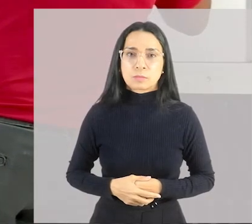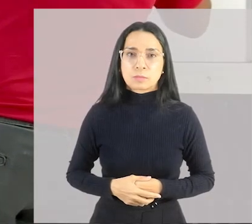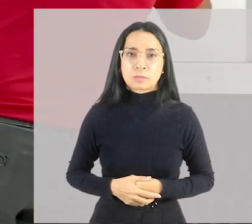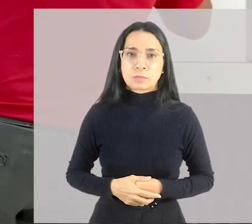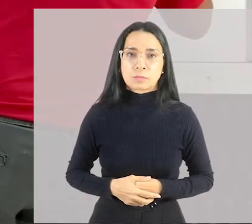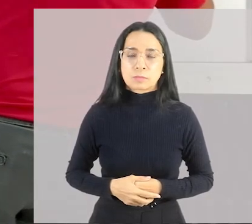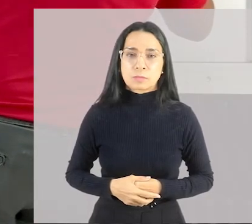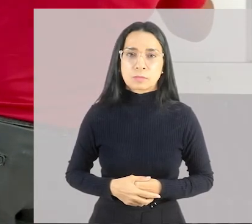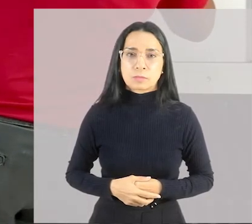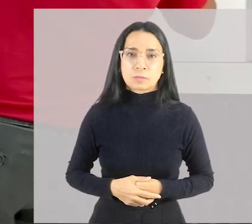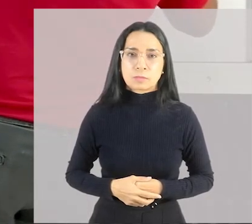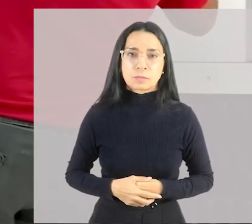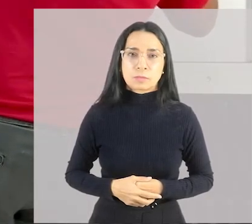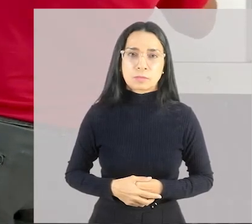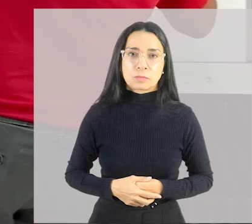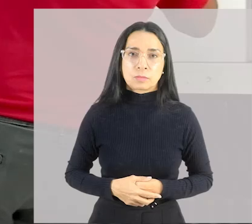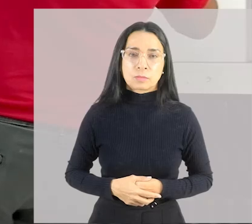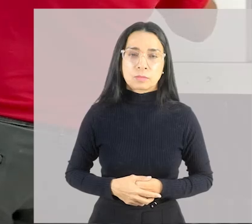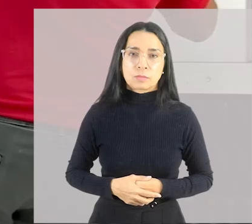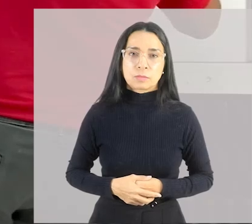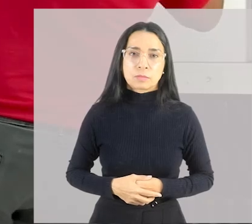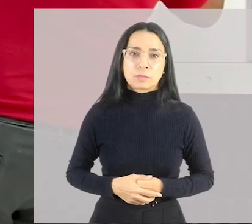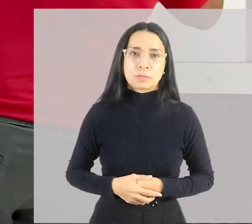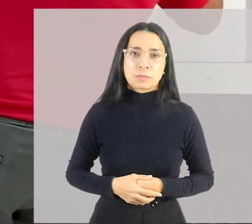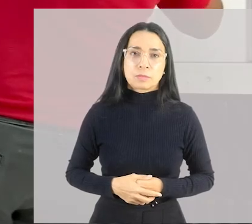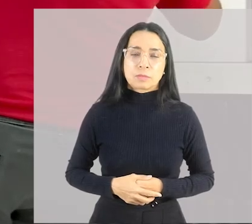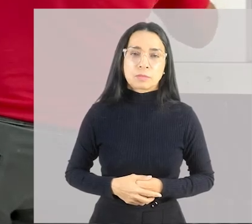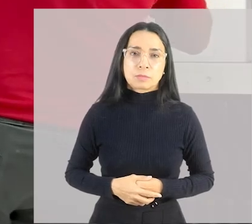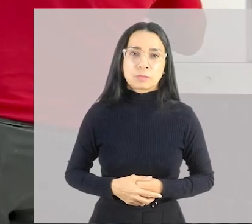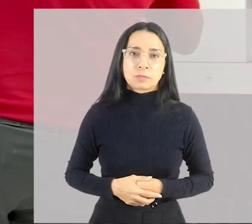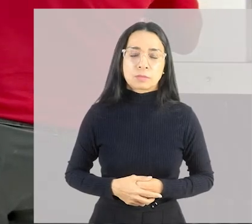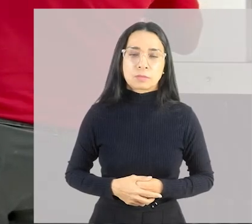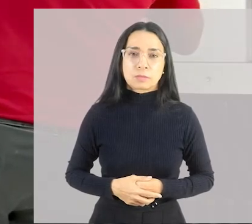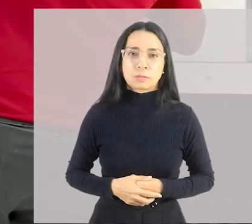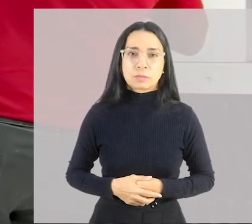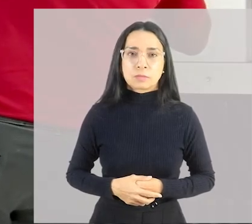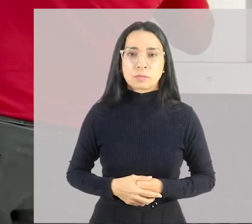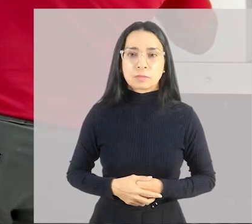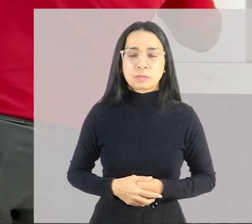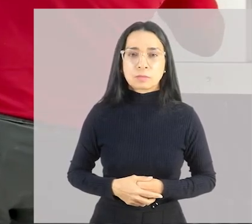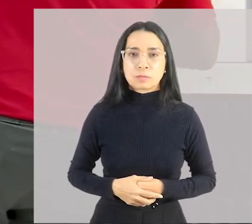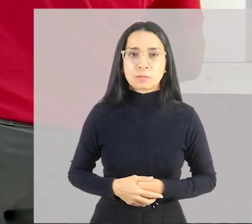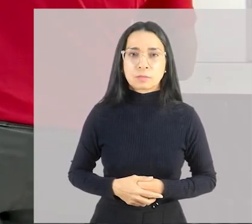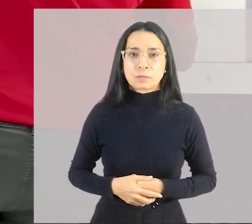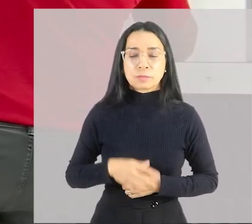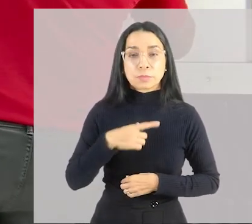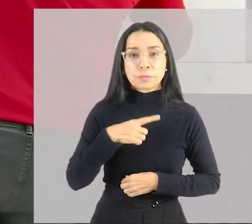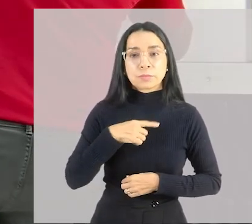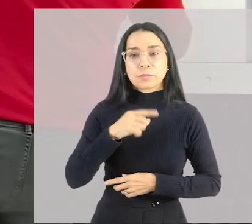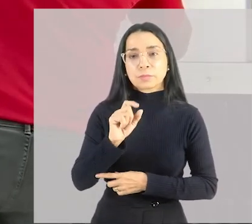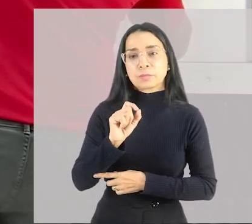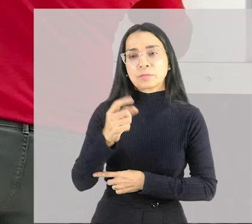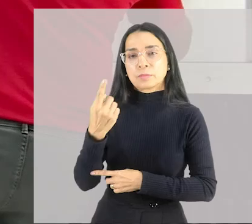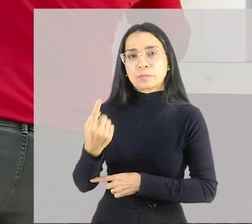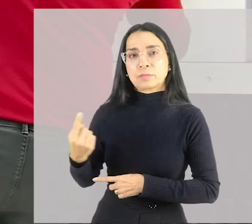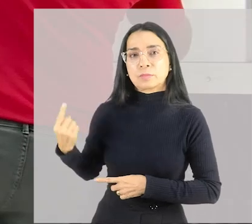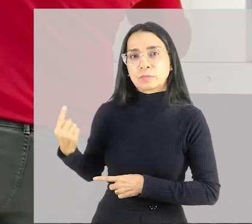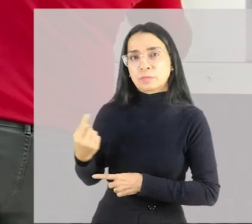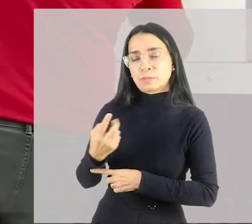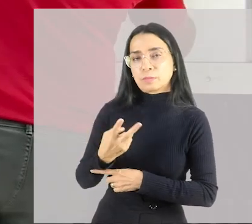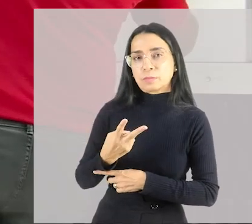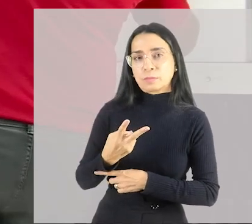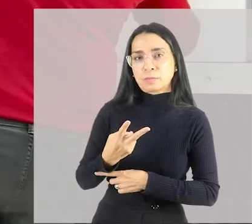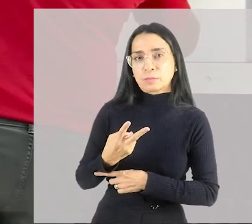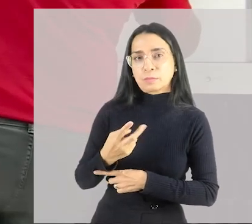x 6 x 5 fatorial aqui você vai ter 2